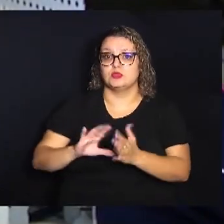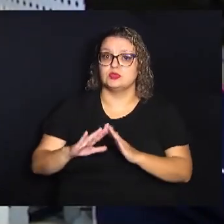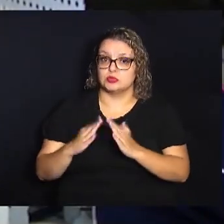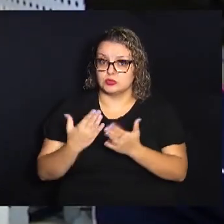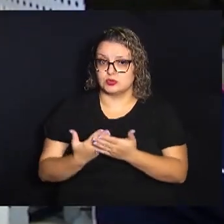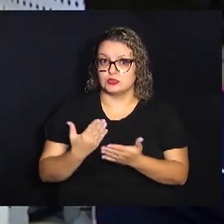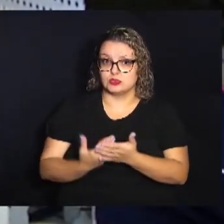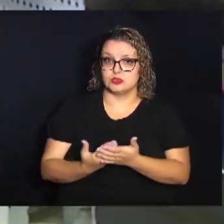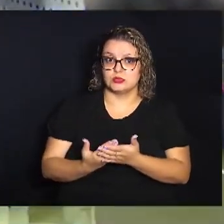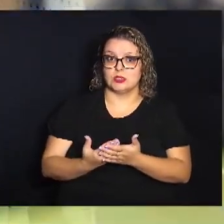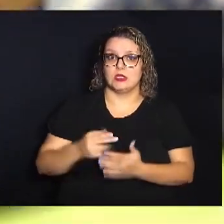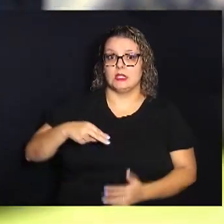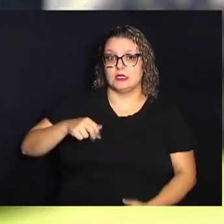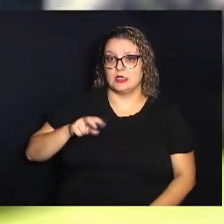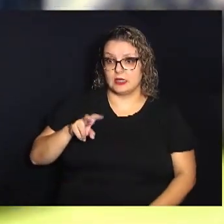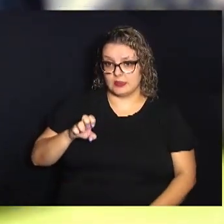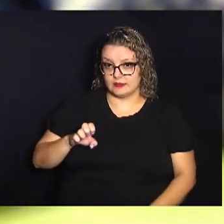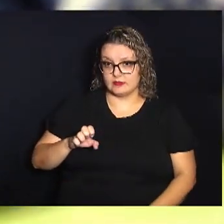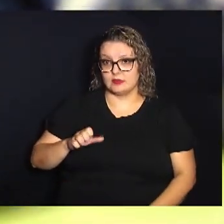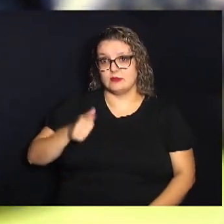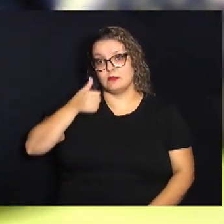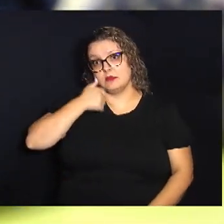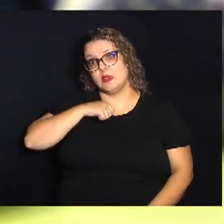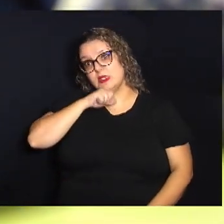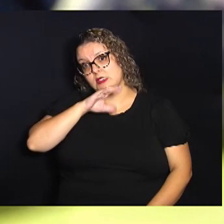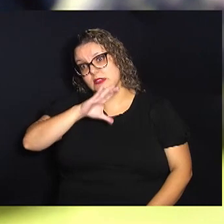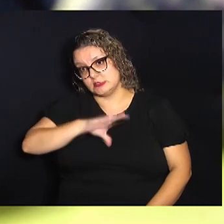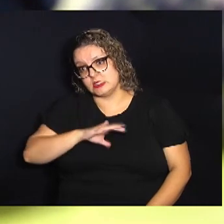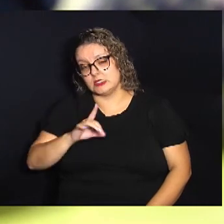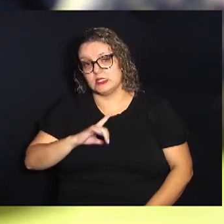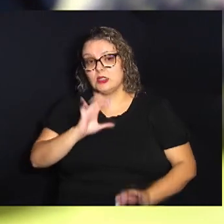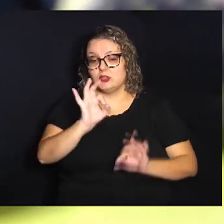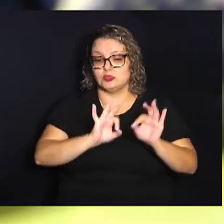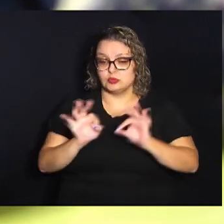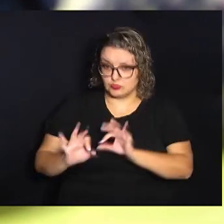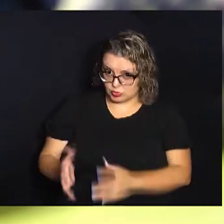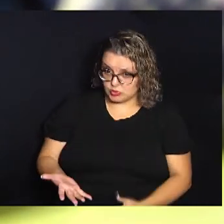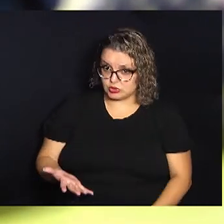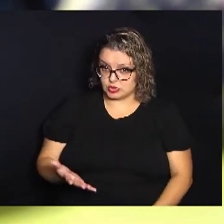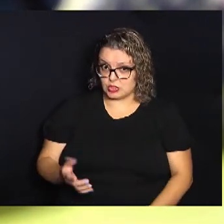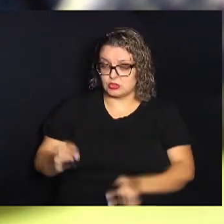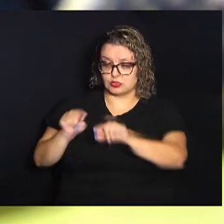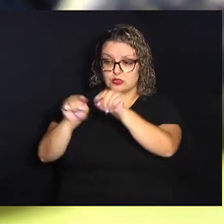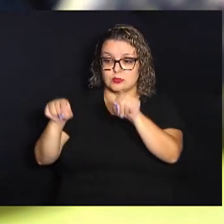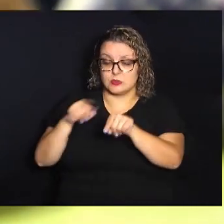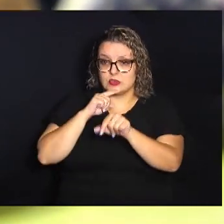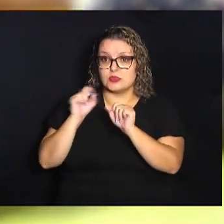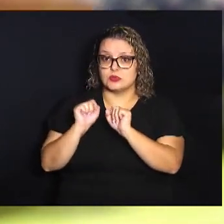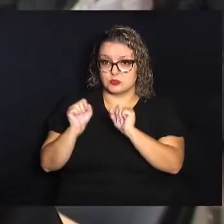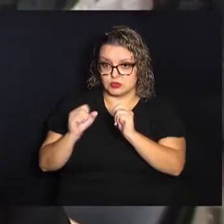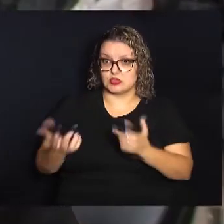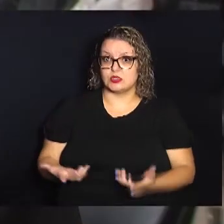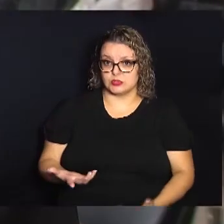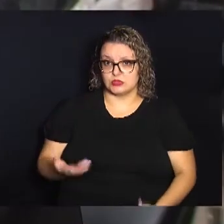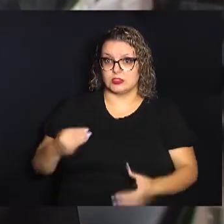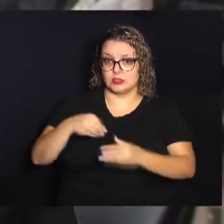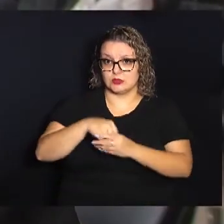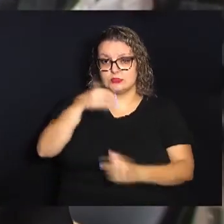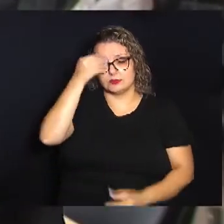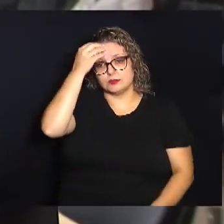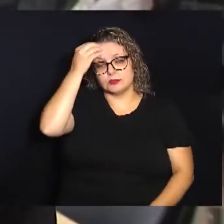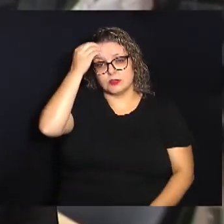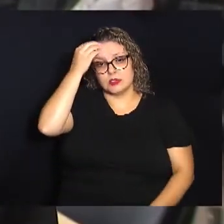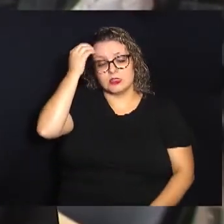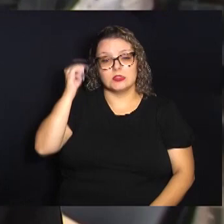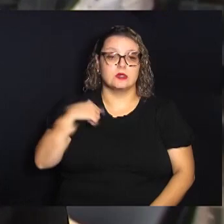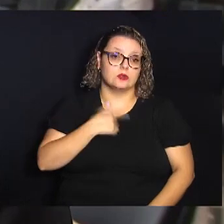e nave-mães da cidade já tenham em seu projeto a previsão de instalação dos equipamentos de ar-condicionado. Então a gente precisa